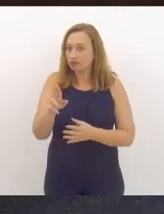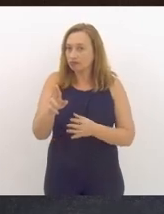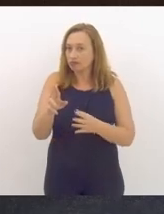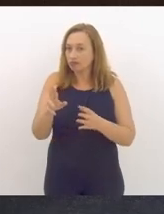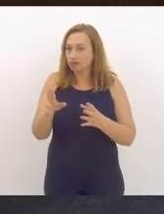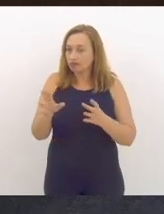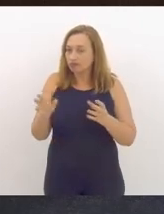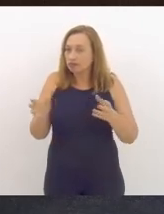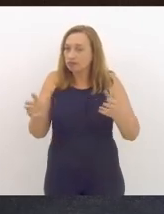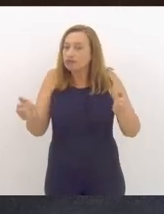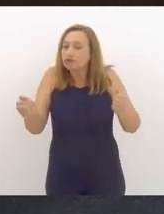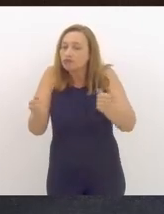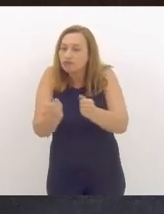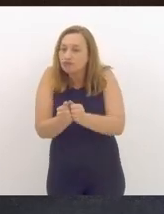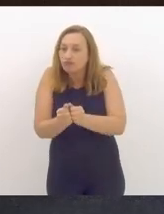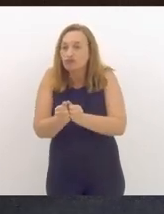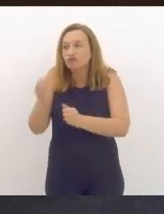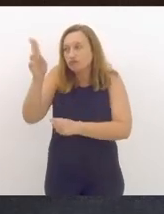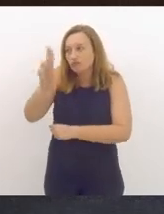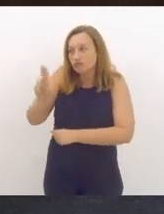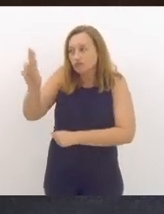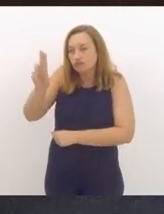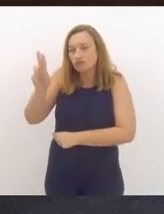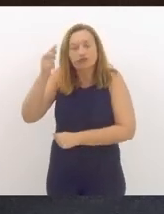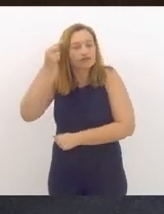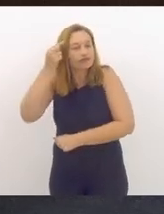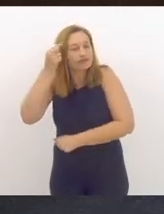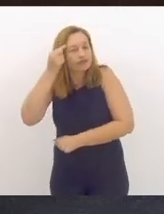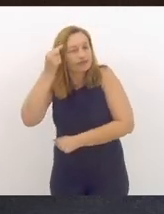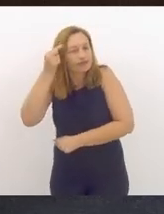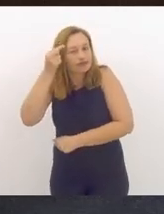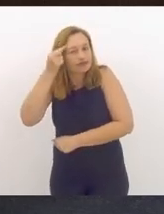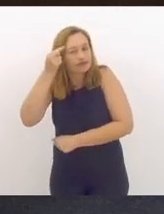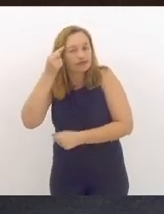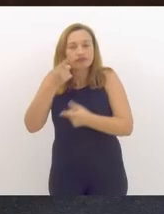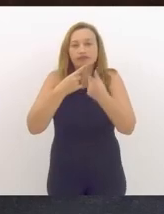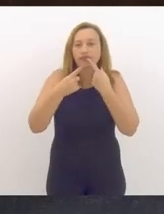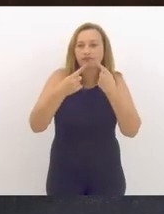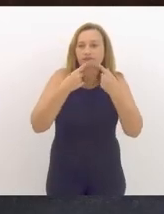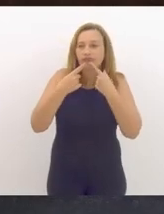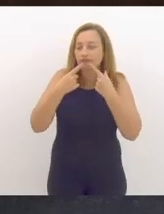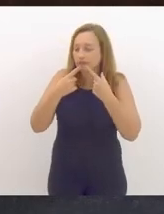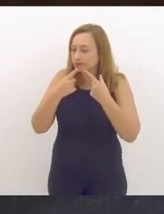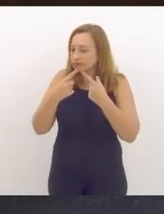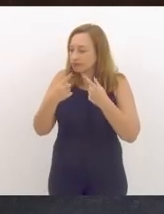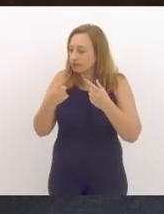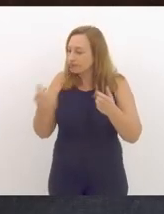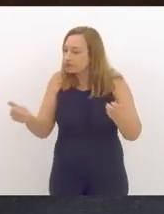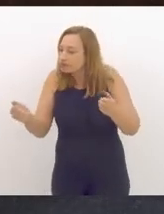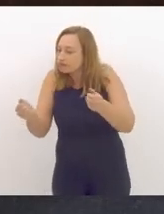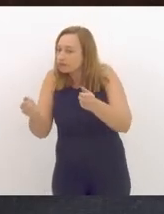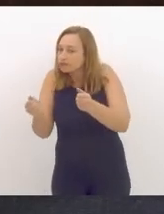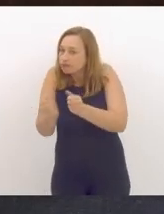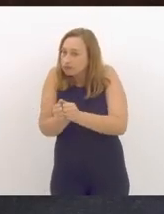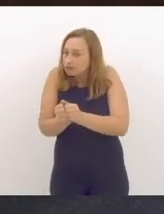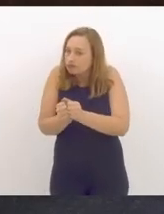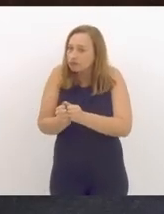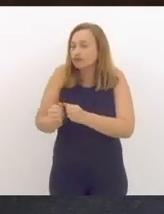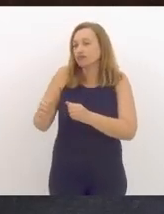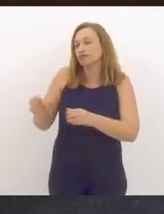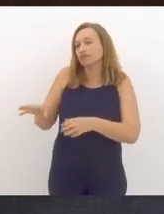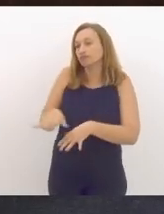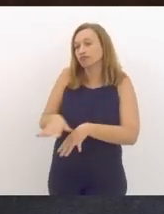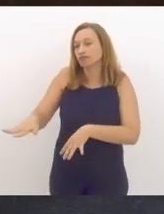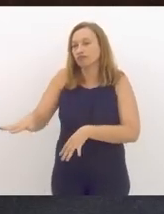universidades pensaram e implantaram no território. Não, as universidades e os territórios populares pensaram juntos as melhores estratégias de